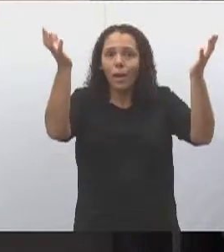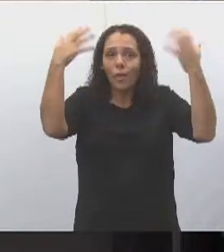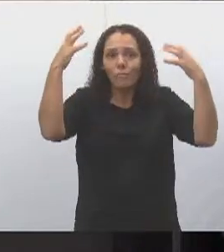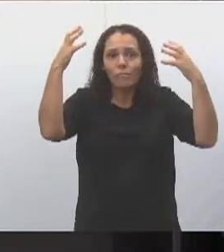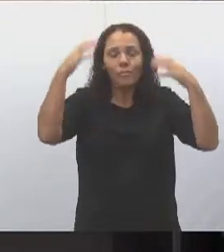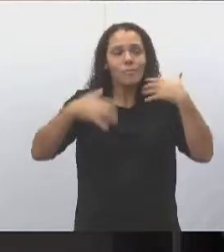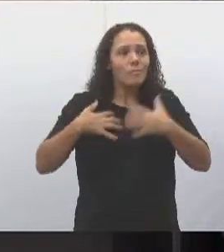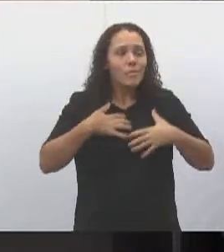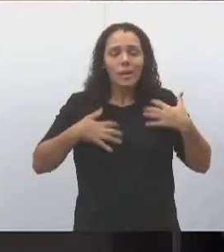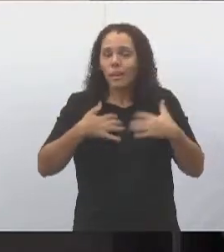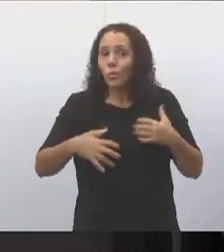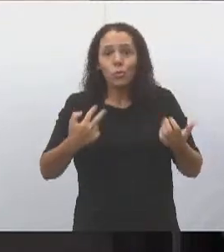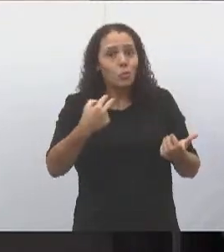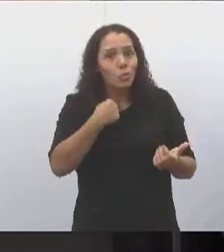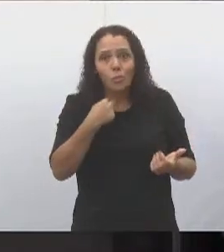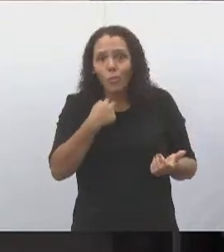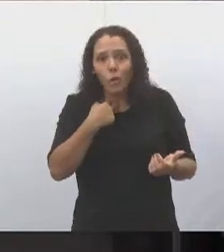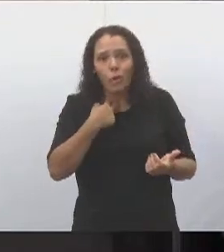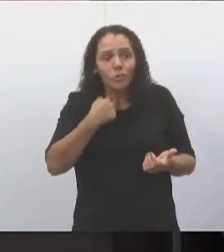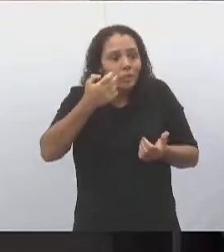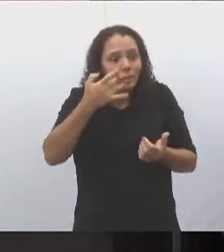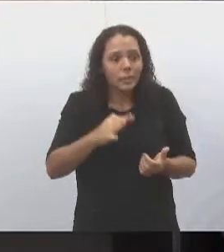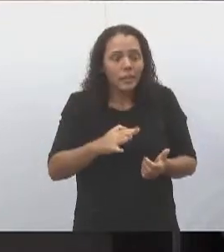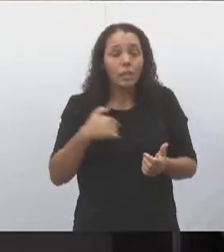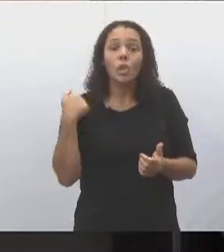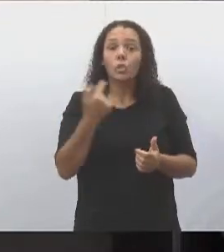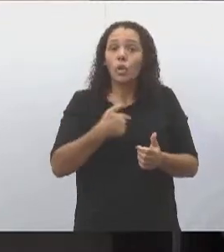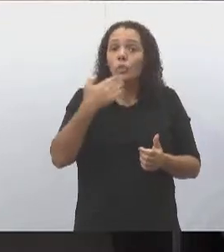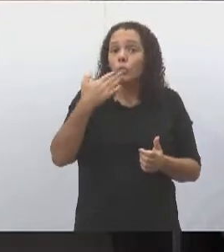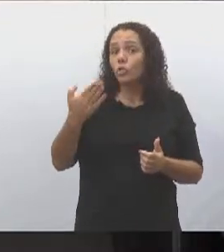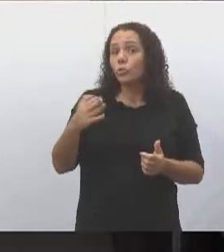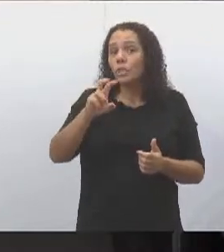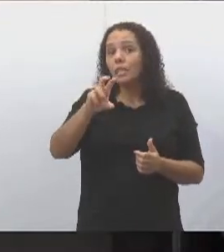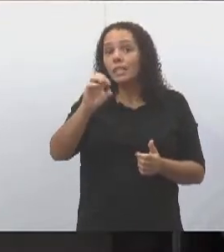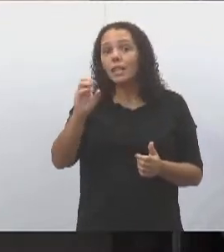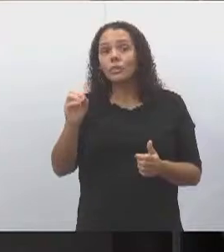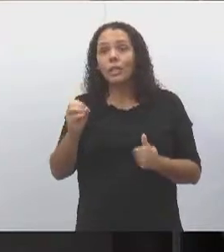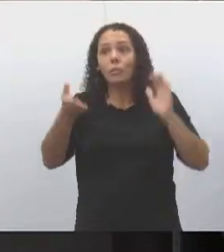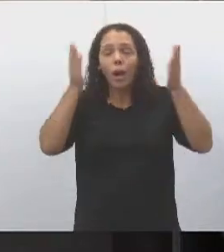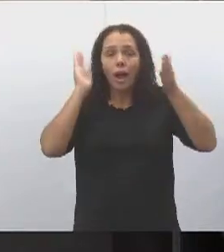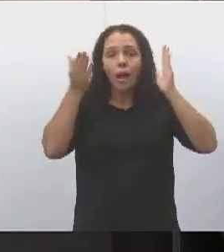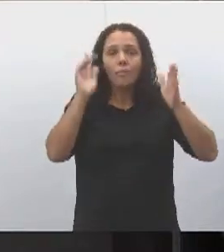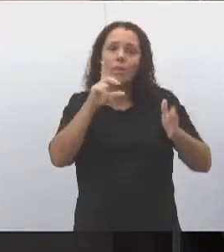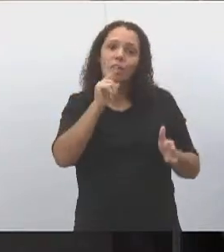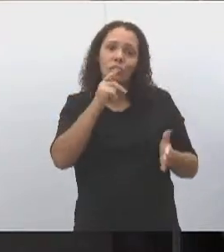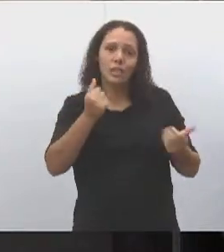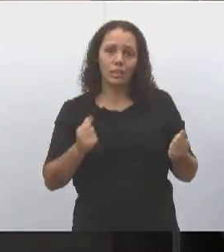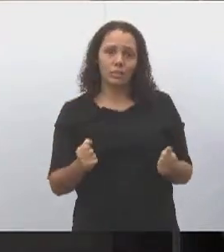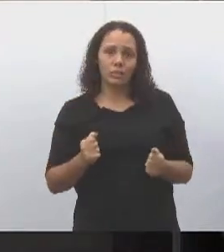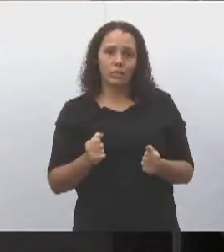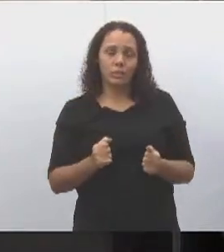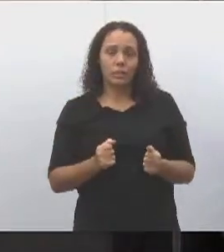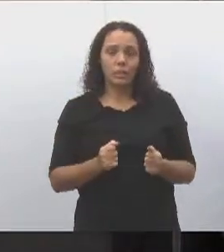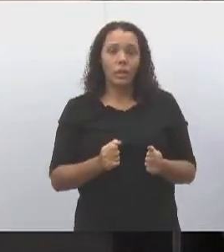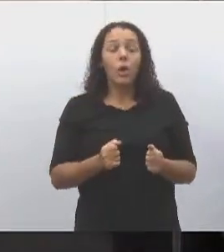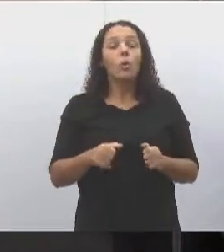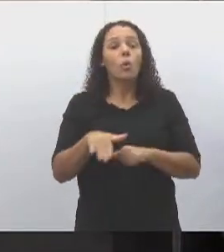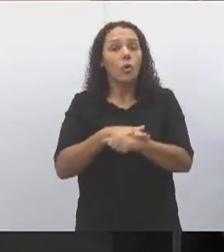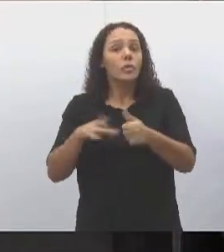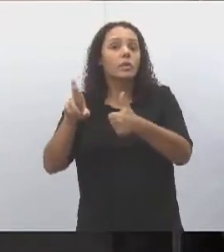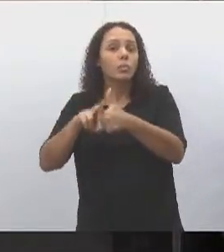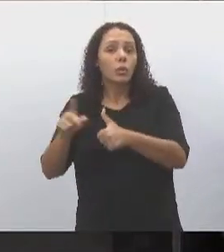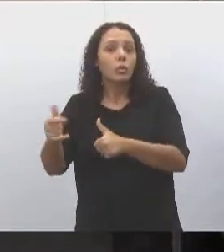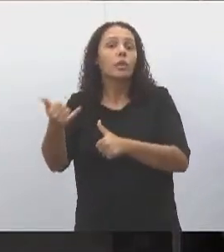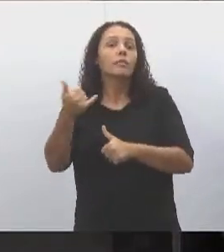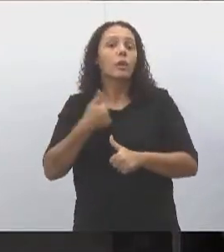para um caminhão de água. A comissão foi no procuradoria conversar com o procurador, eles nos dizem o